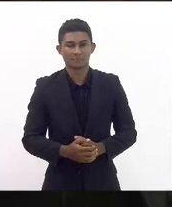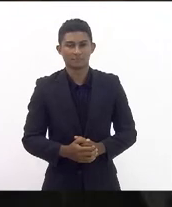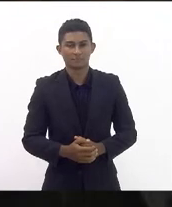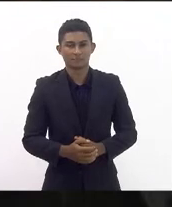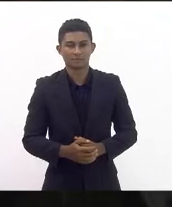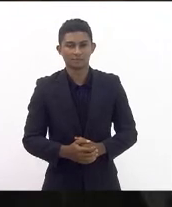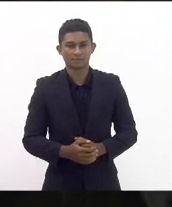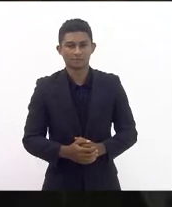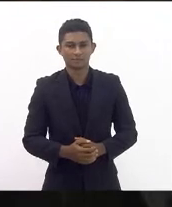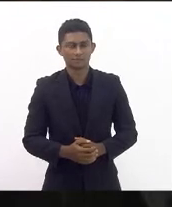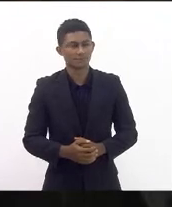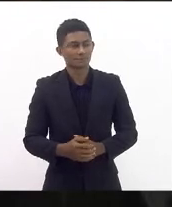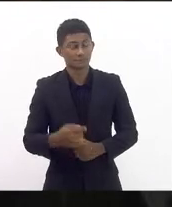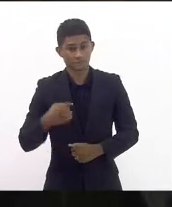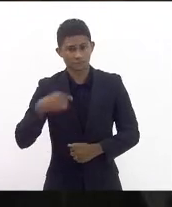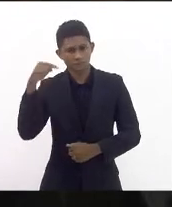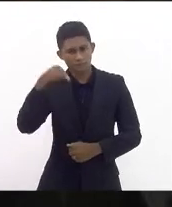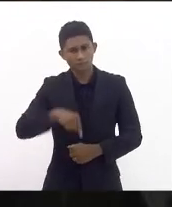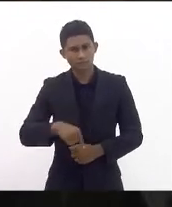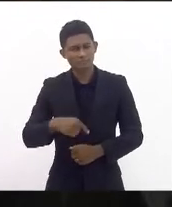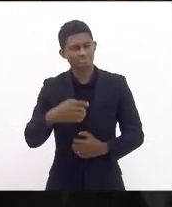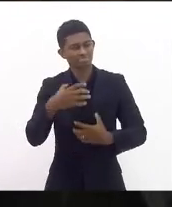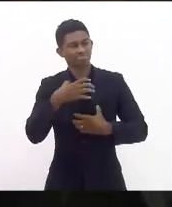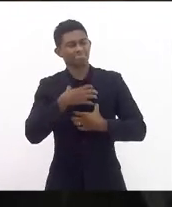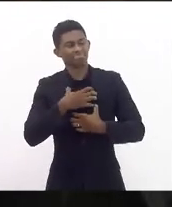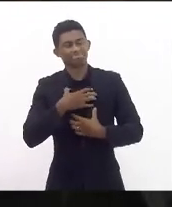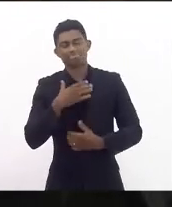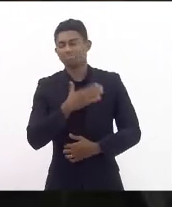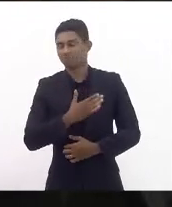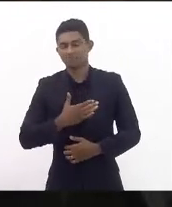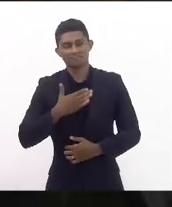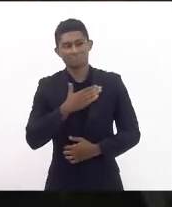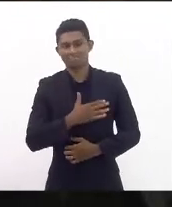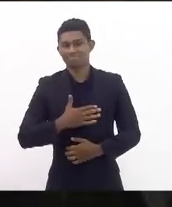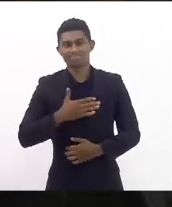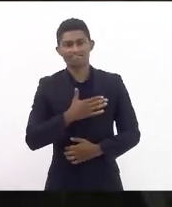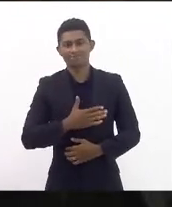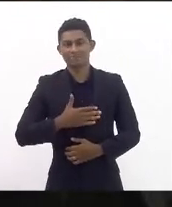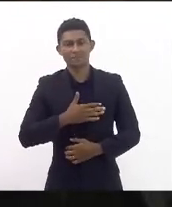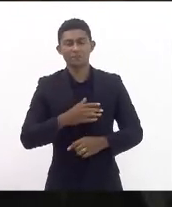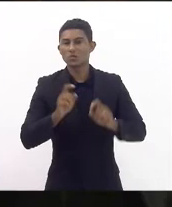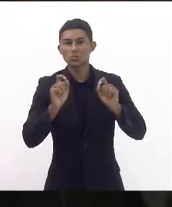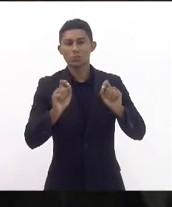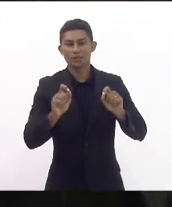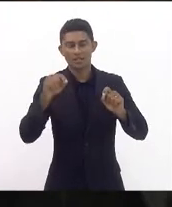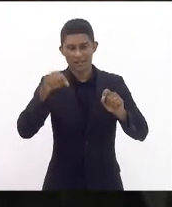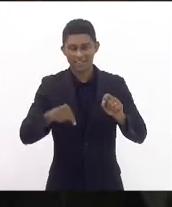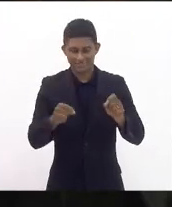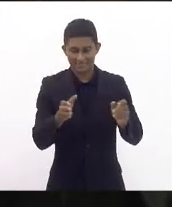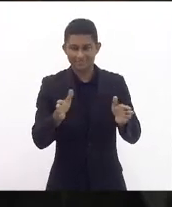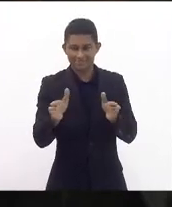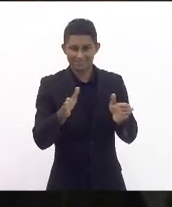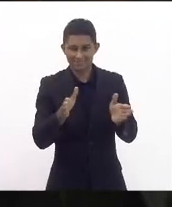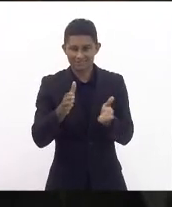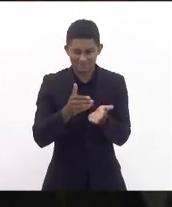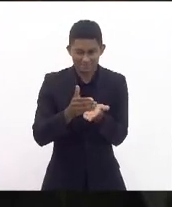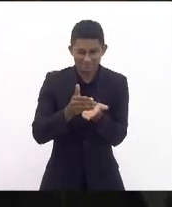e tem o tio daqui o prazer senhora presidente de no expediente inicial